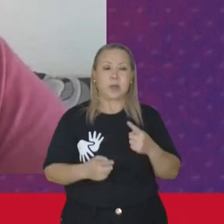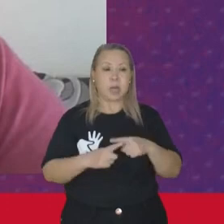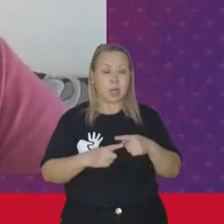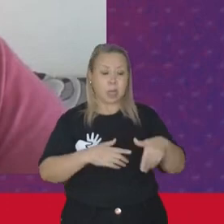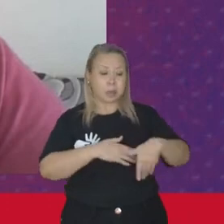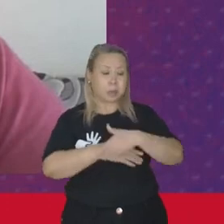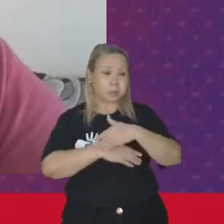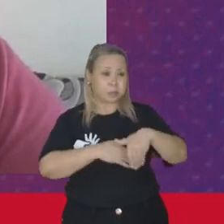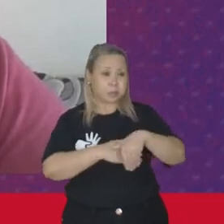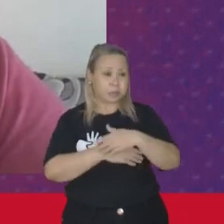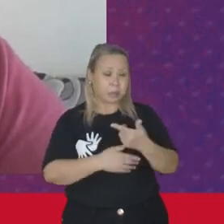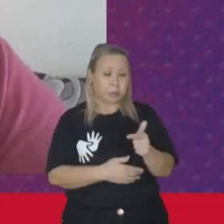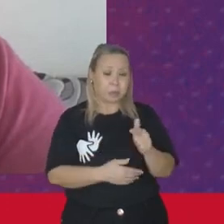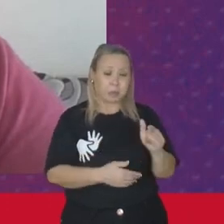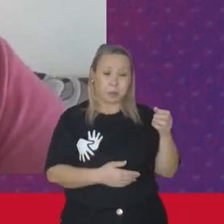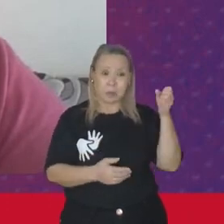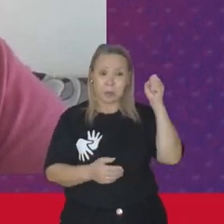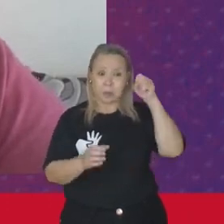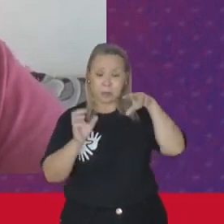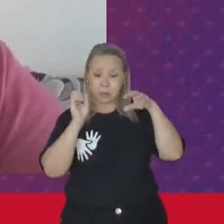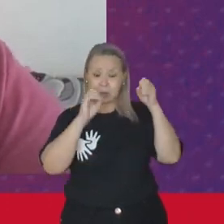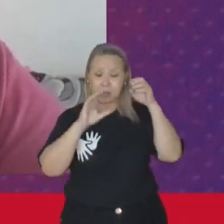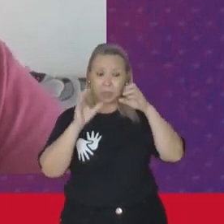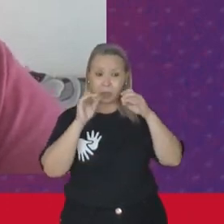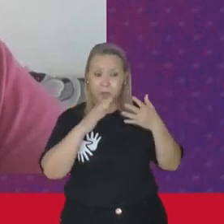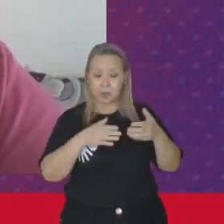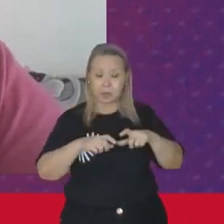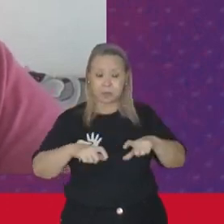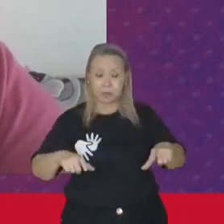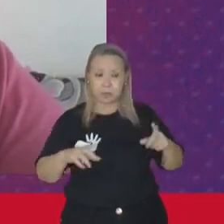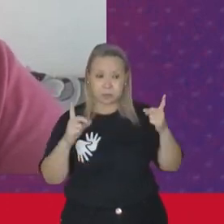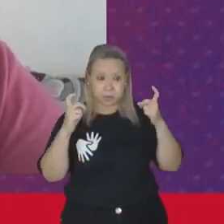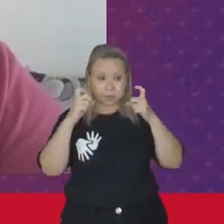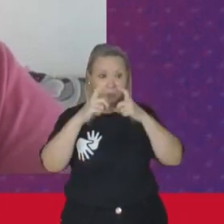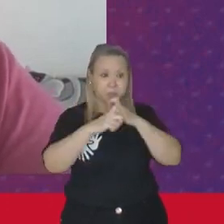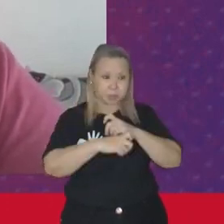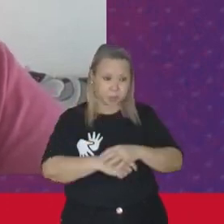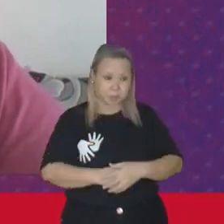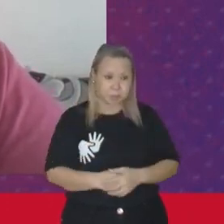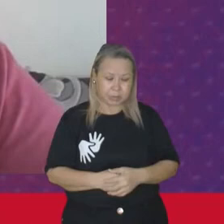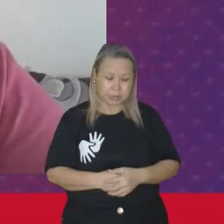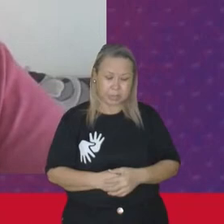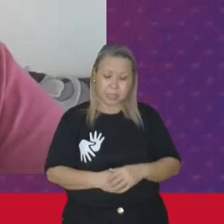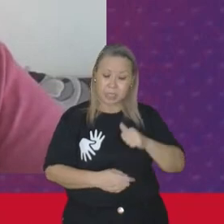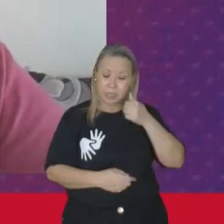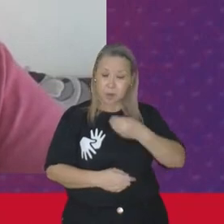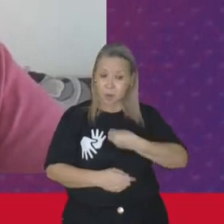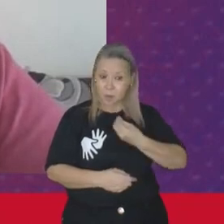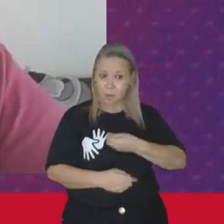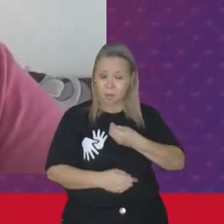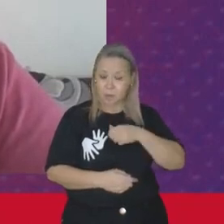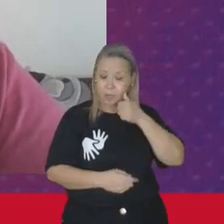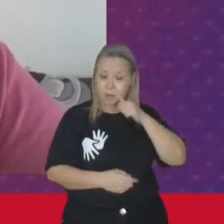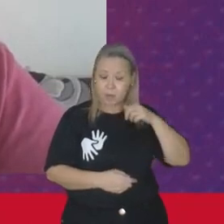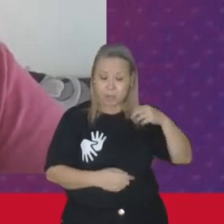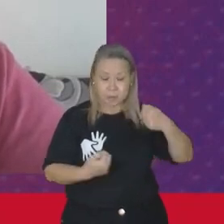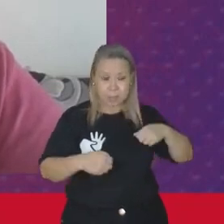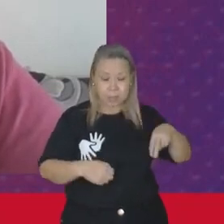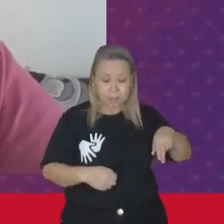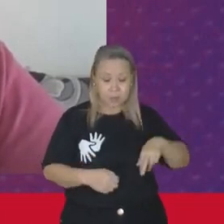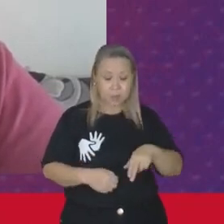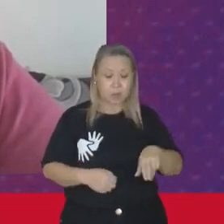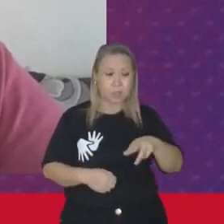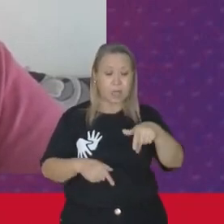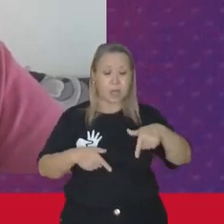normalmente permeia aí a vida das mulheres que têm que andar em espaços